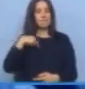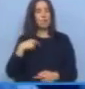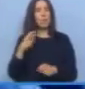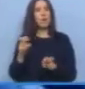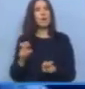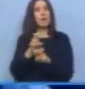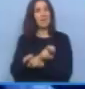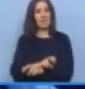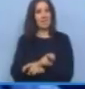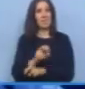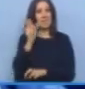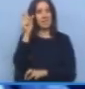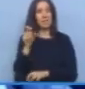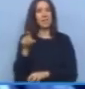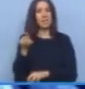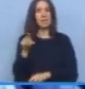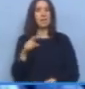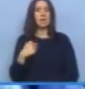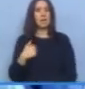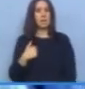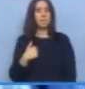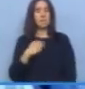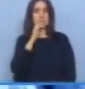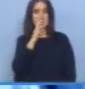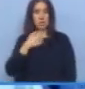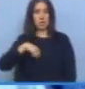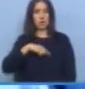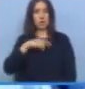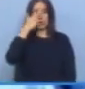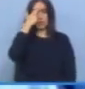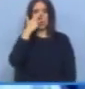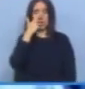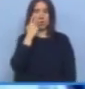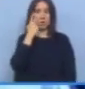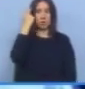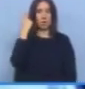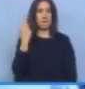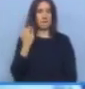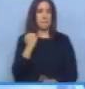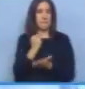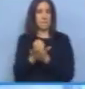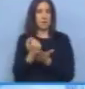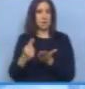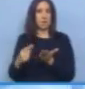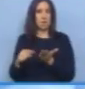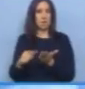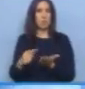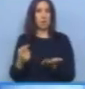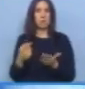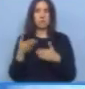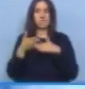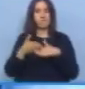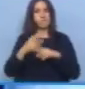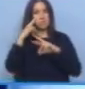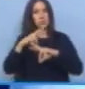colocarmos nos sapatos do outro, e tendo nós, na nossa história, essa marca, não é, de descobridores